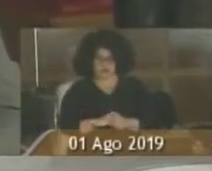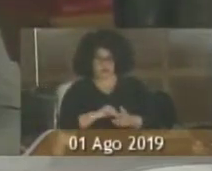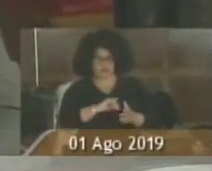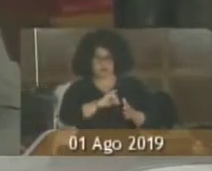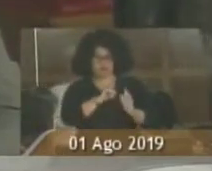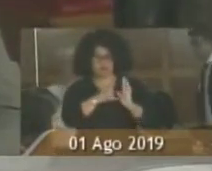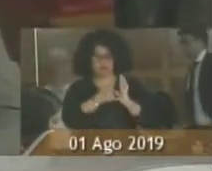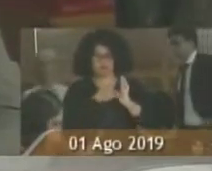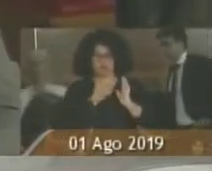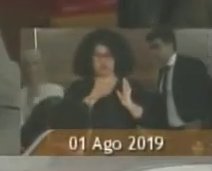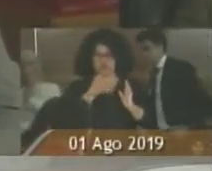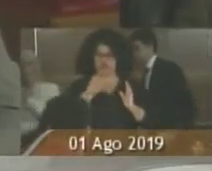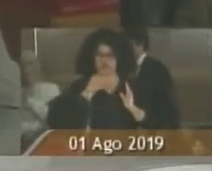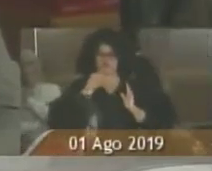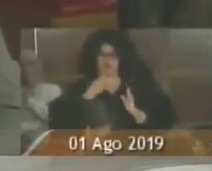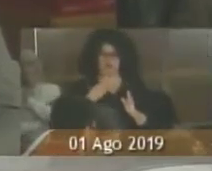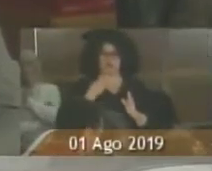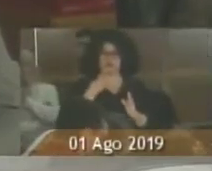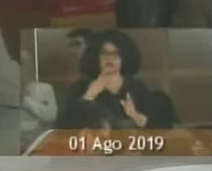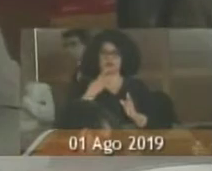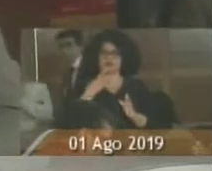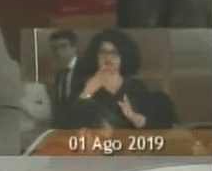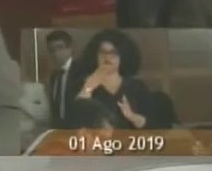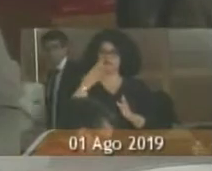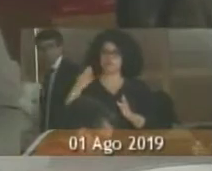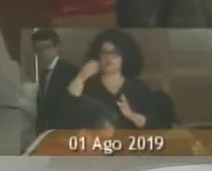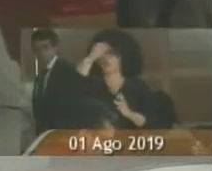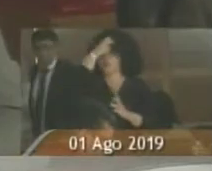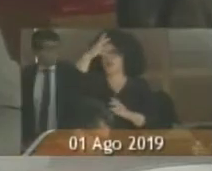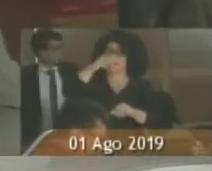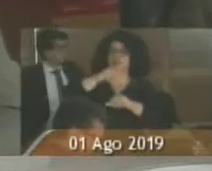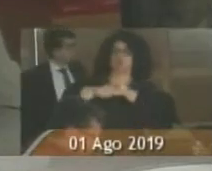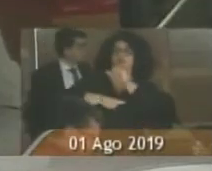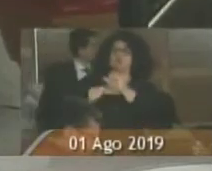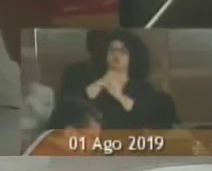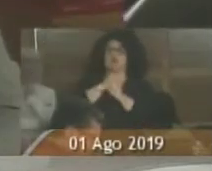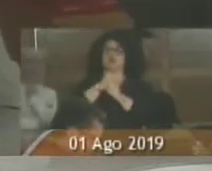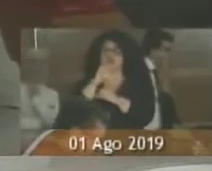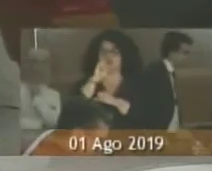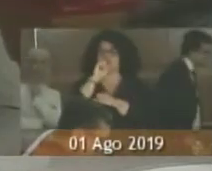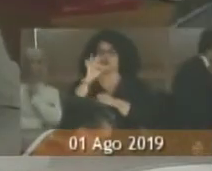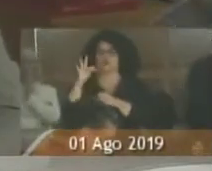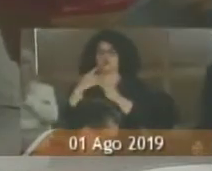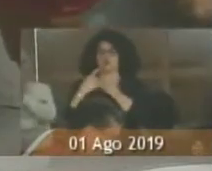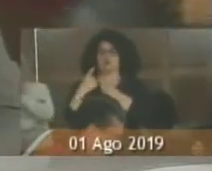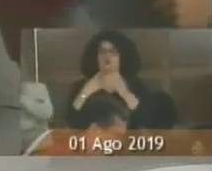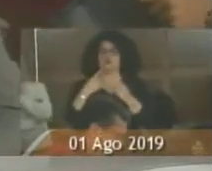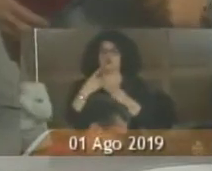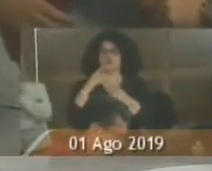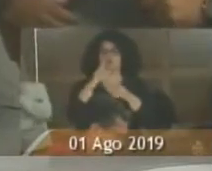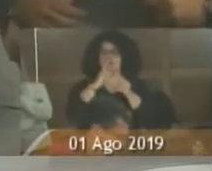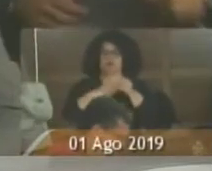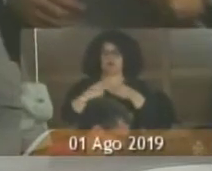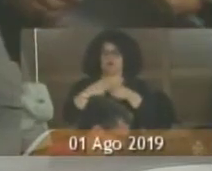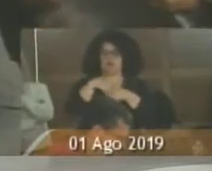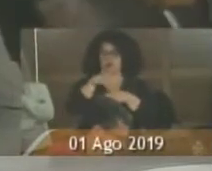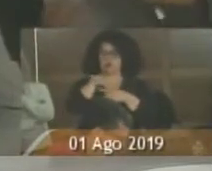Indicação 2043, indicando ao prefeito a reforma geral do posto de saúde na rodovia BR-101, bairro Bracuí.